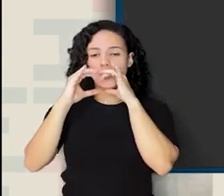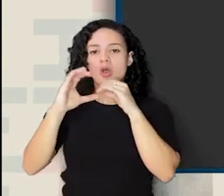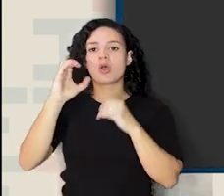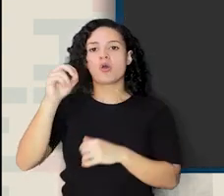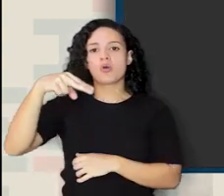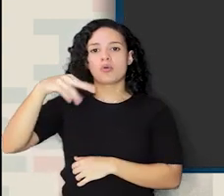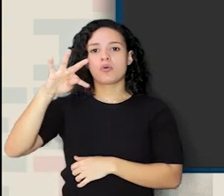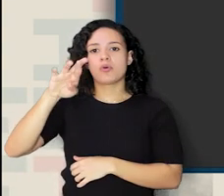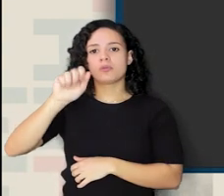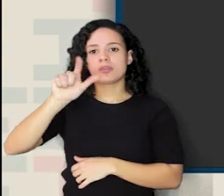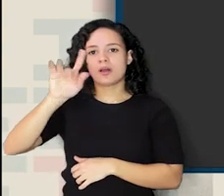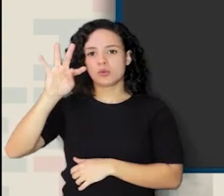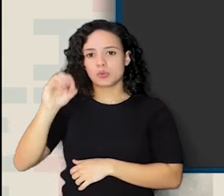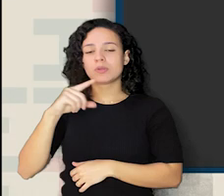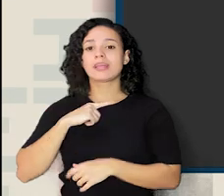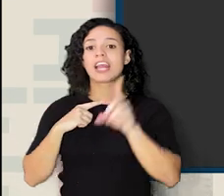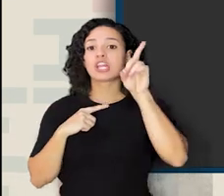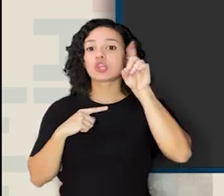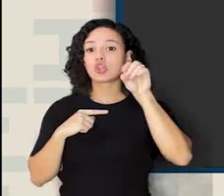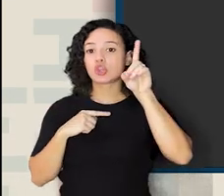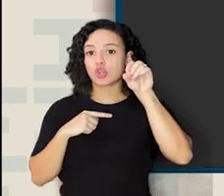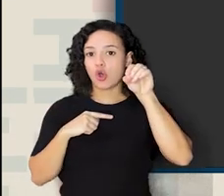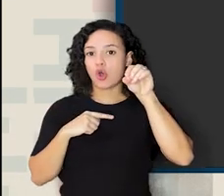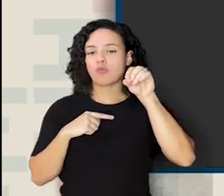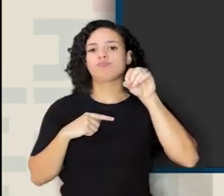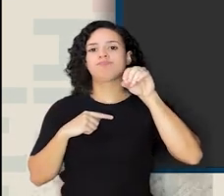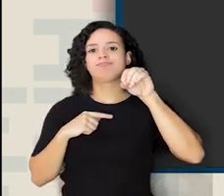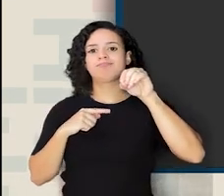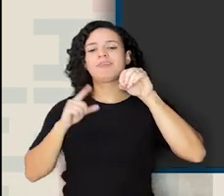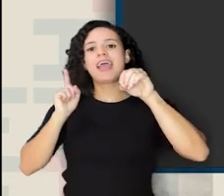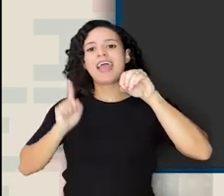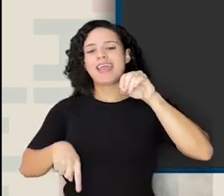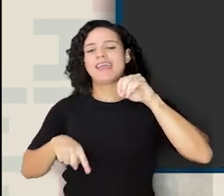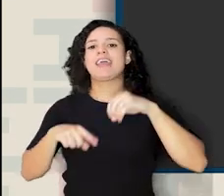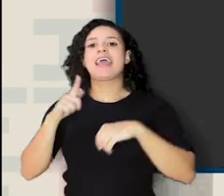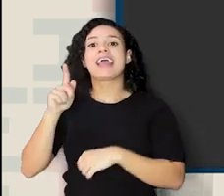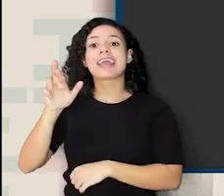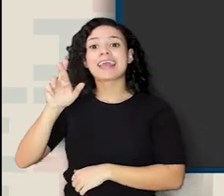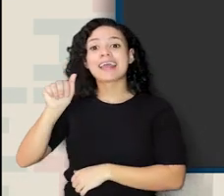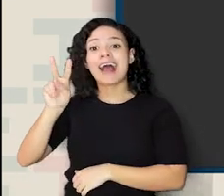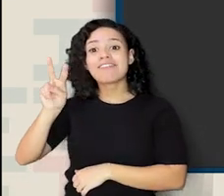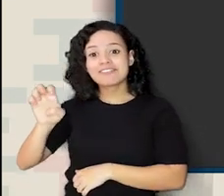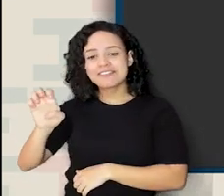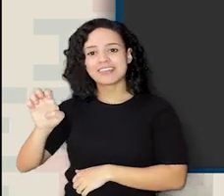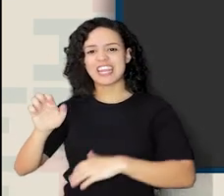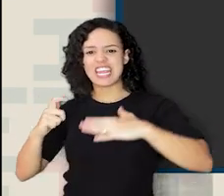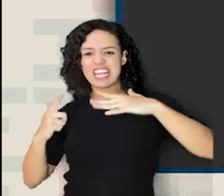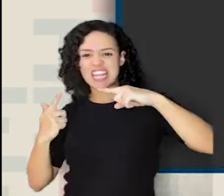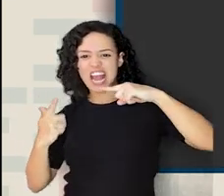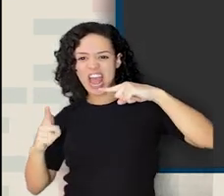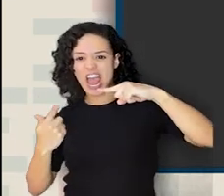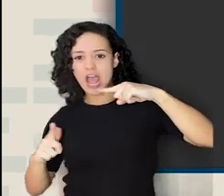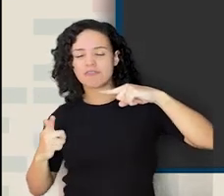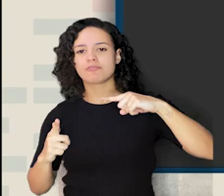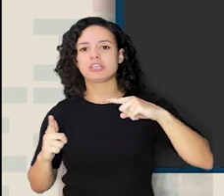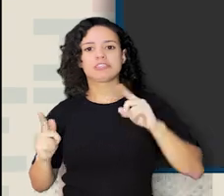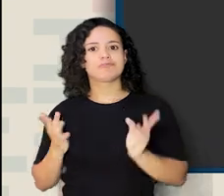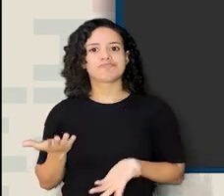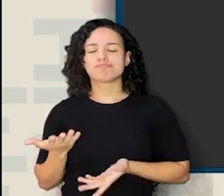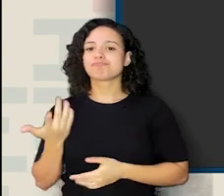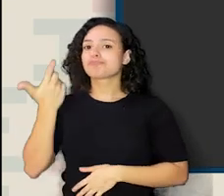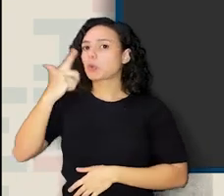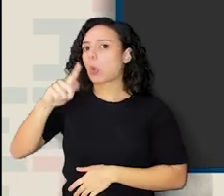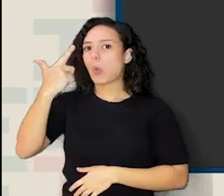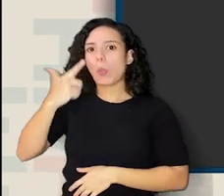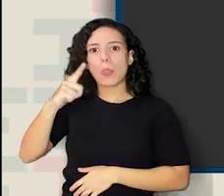Se eu pegar a flauta contralto, né, ele tem esse Dó grave. Então, esse Dó grave, ele não existe na